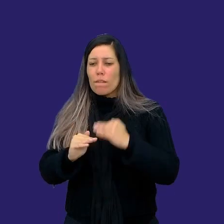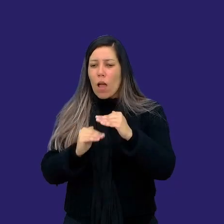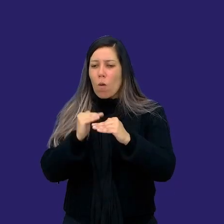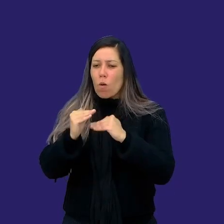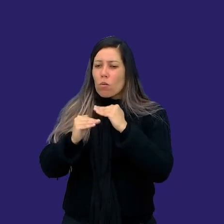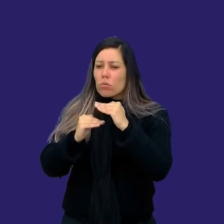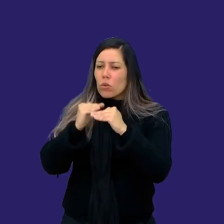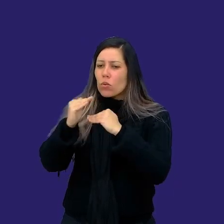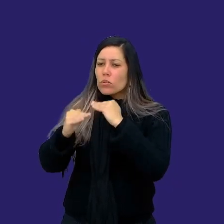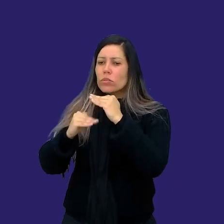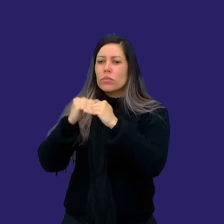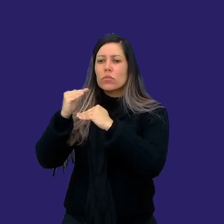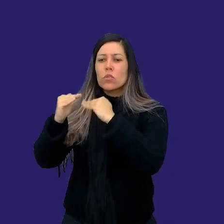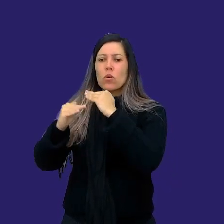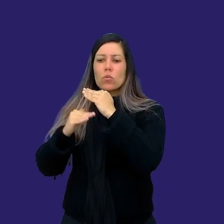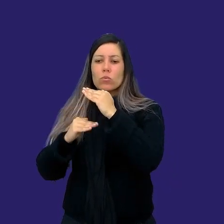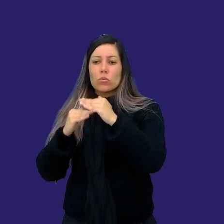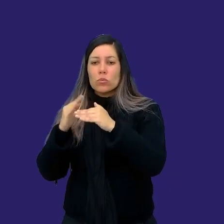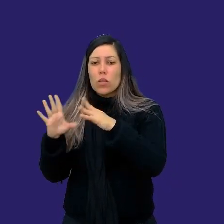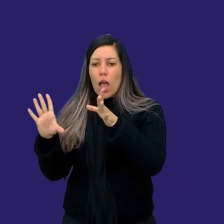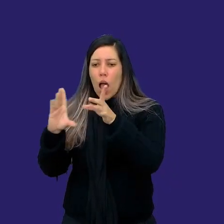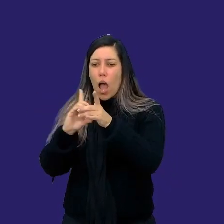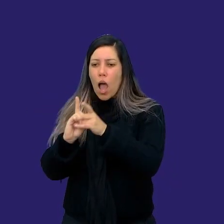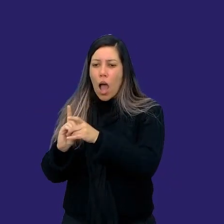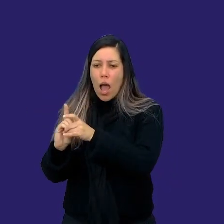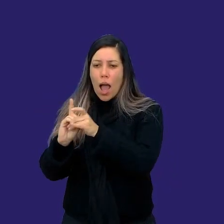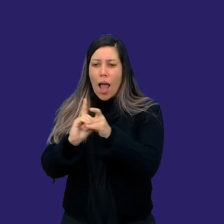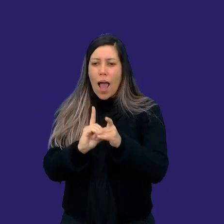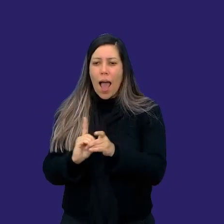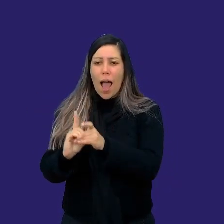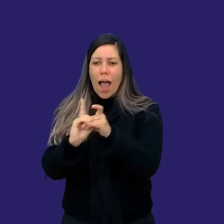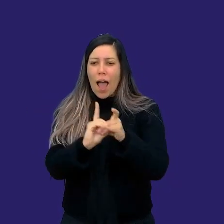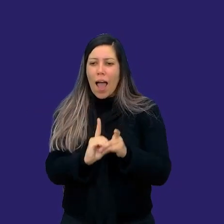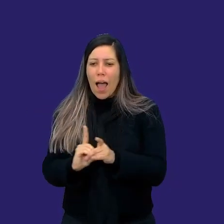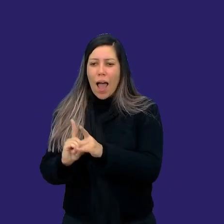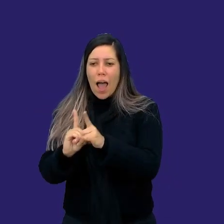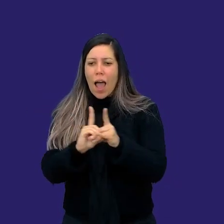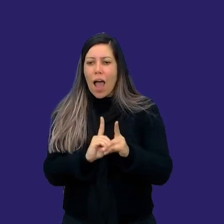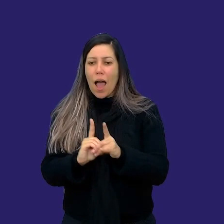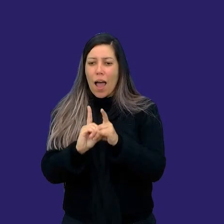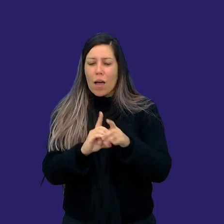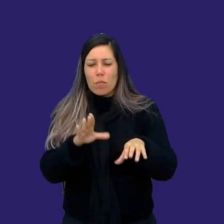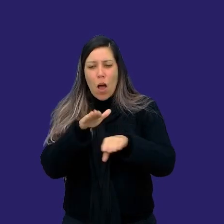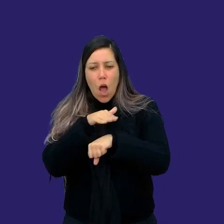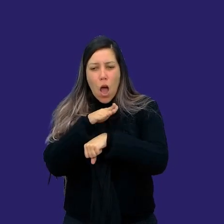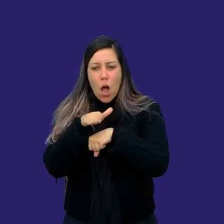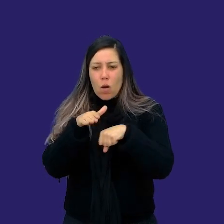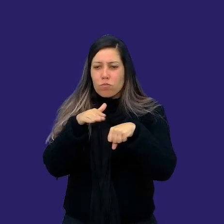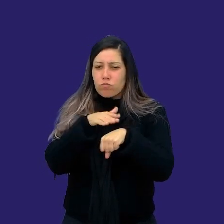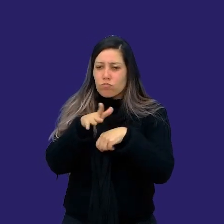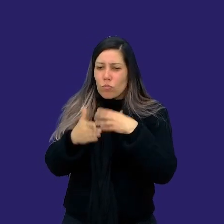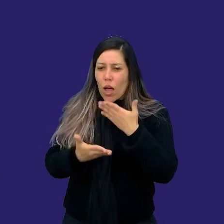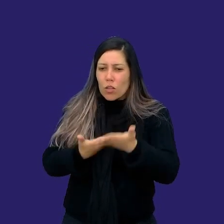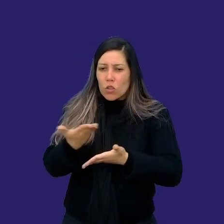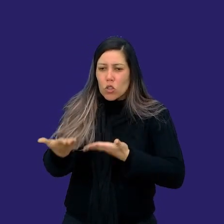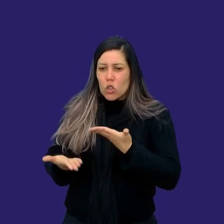quase que de forma dialógica, sabe como é que é? De uma maneira, de uma conversa, de uma troca, de uma